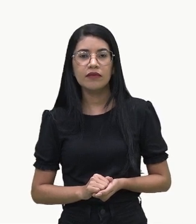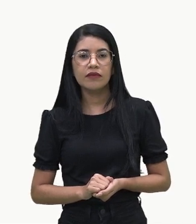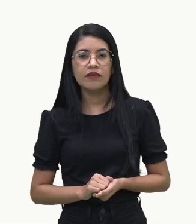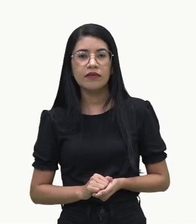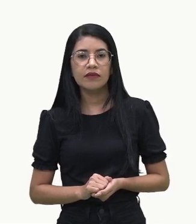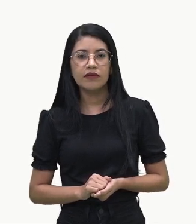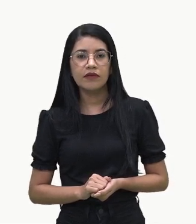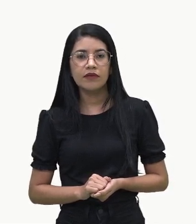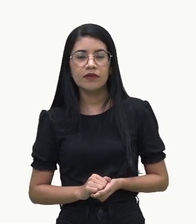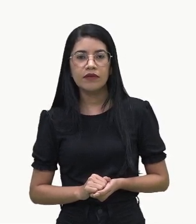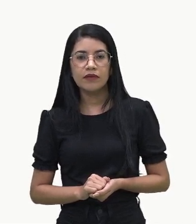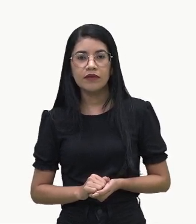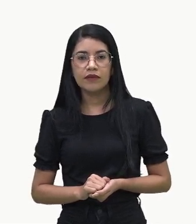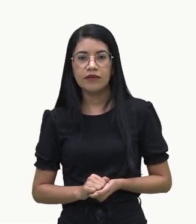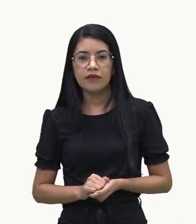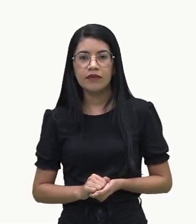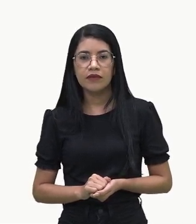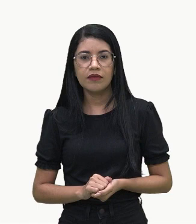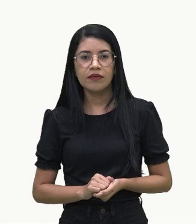Que vai ficar